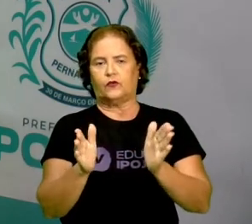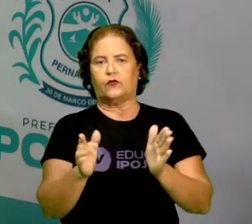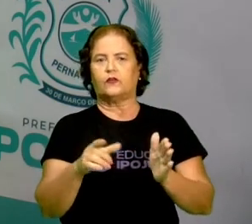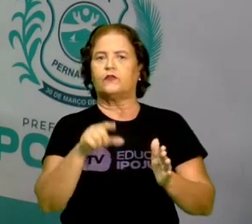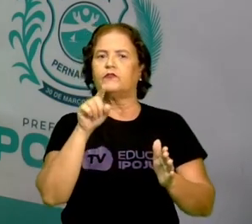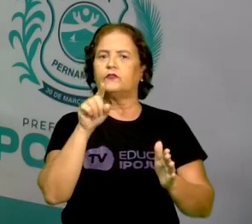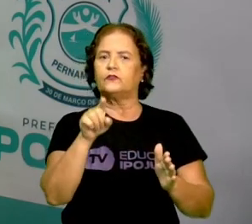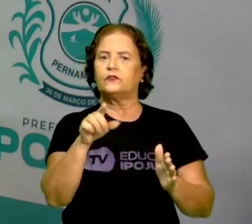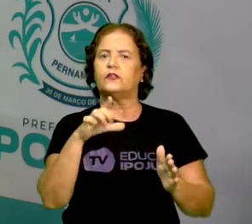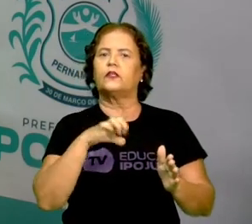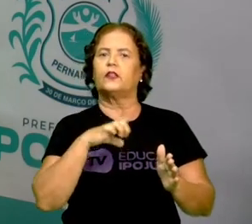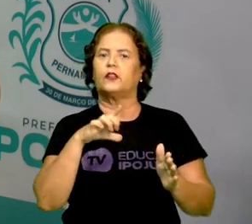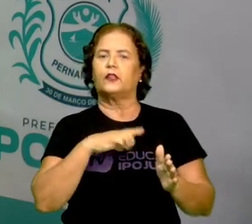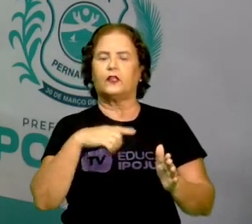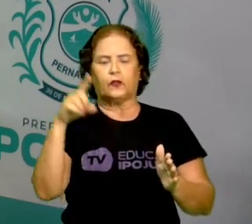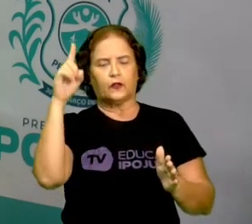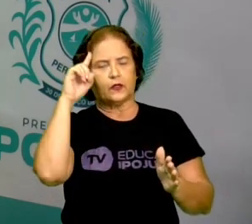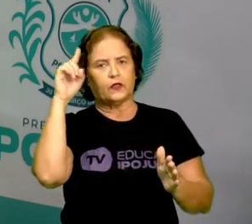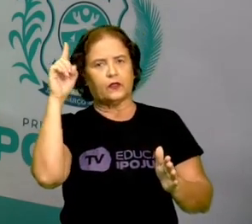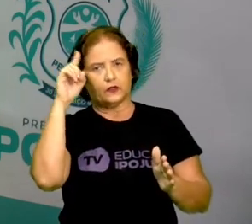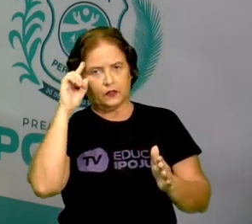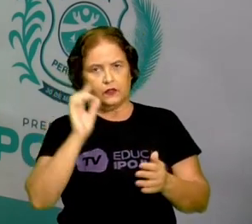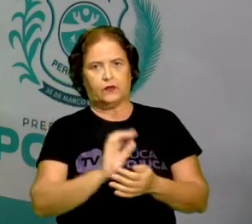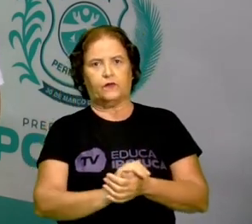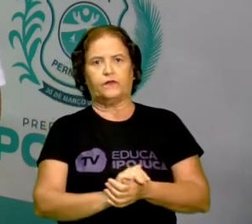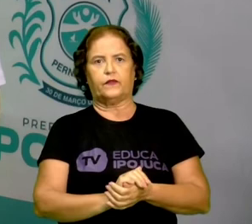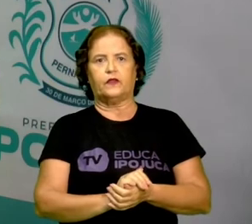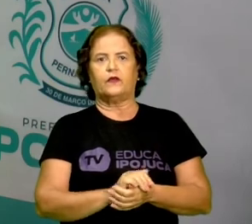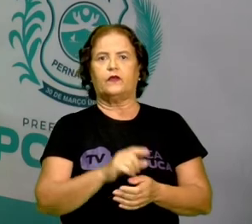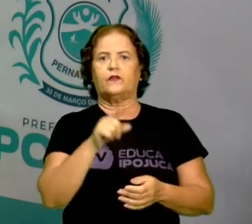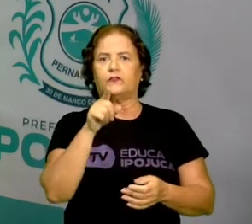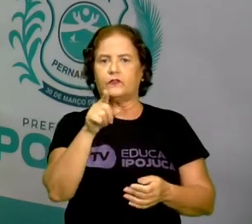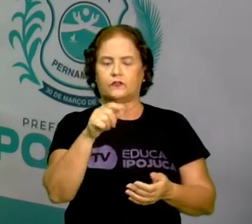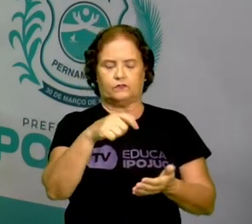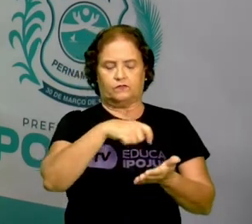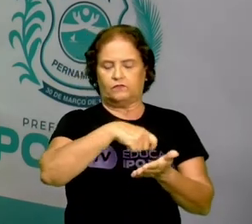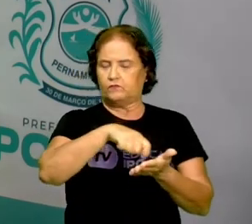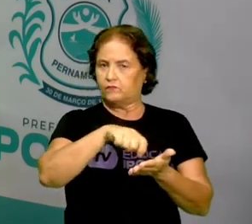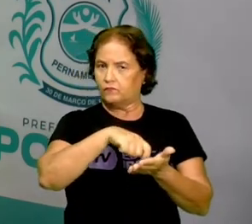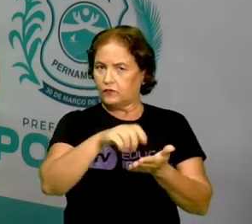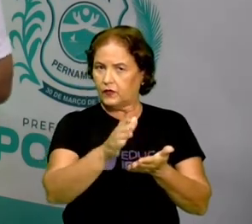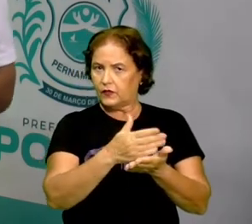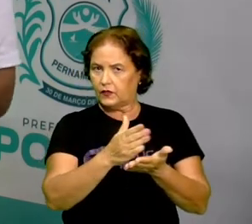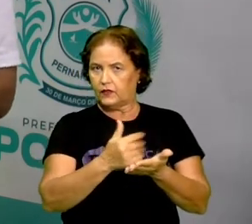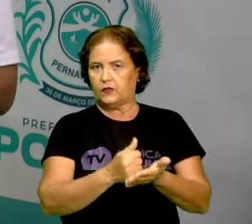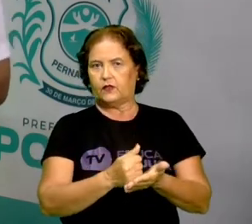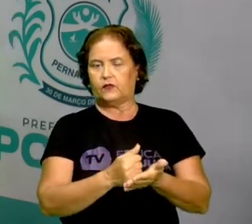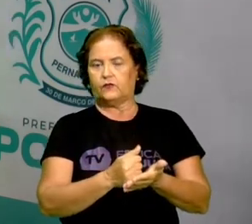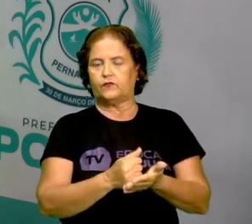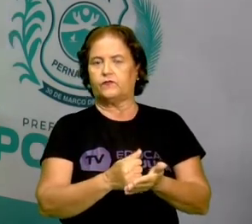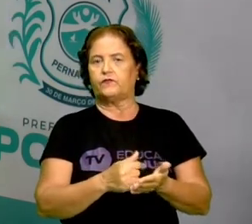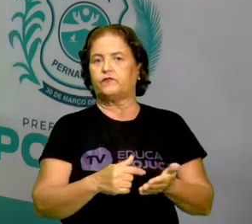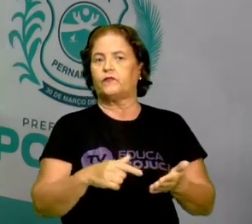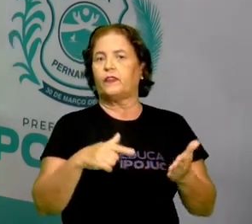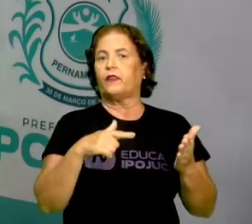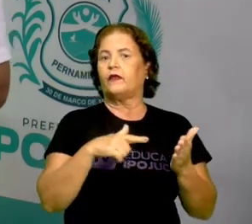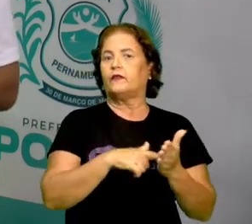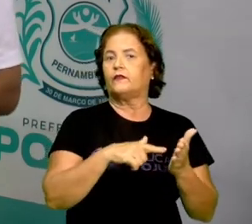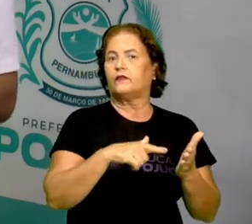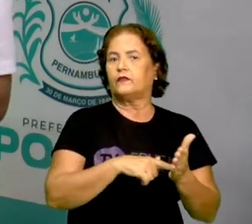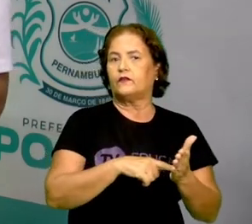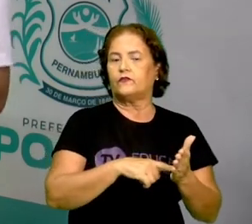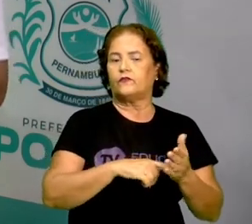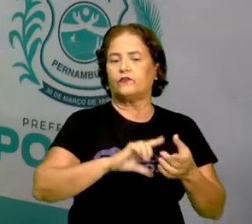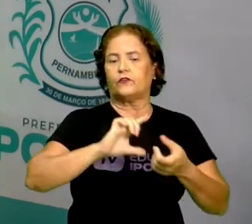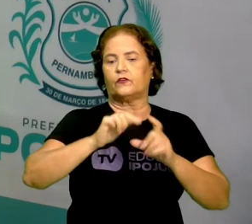dia a dia? E aí eu peço que você faça esse desafio no seu caderno. E aí, identifique figuras